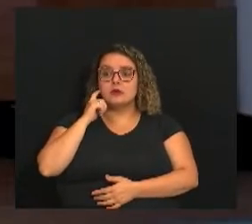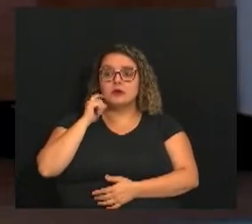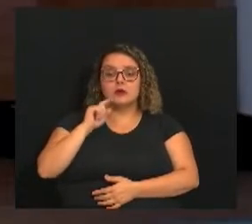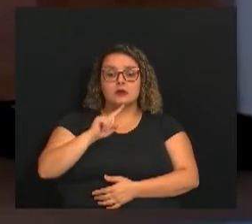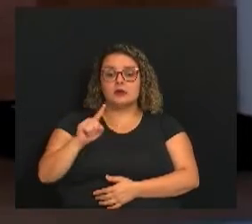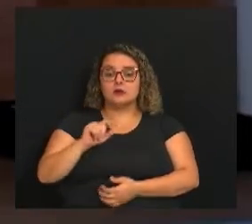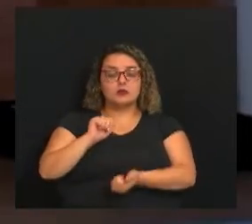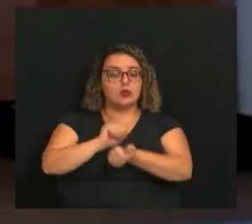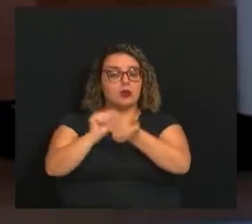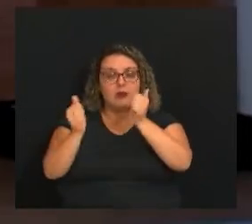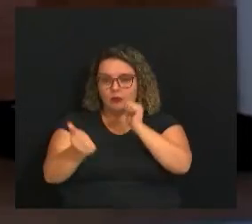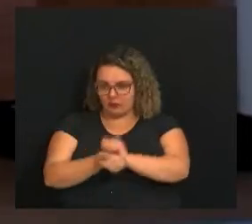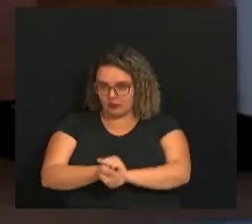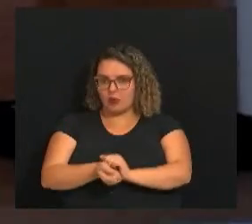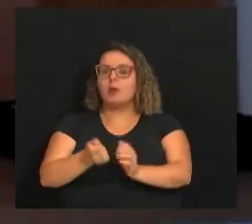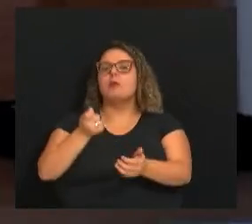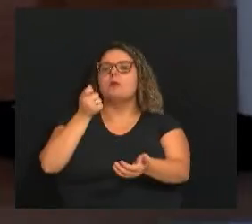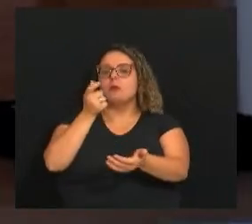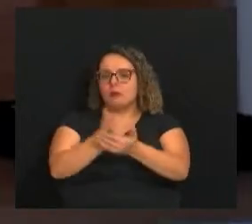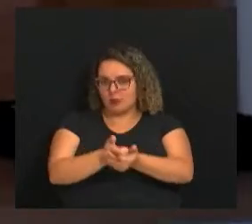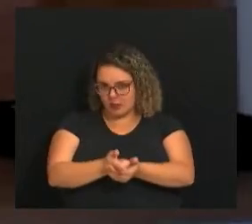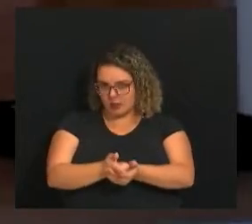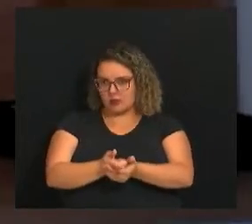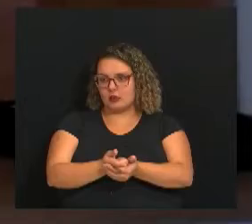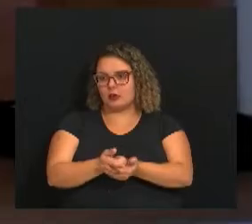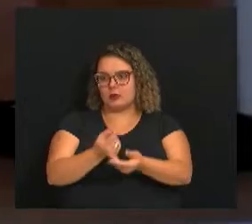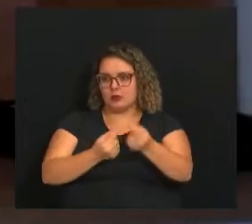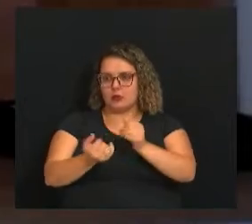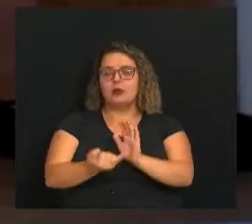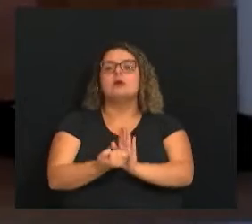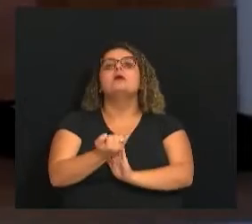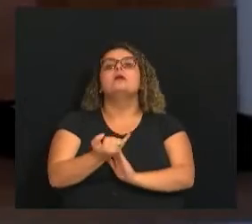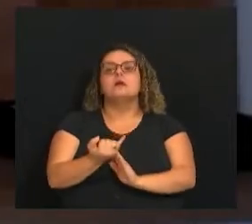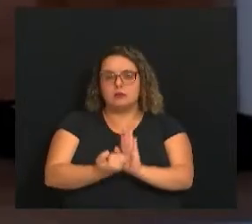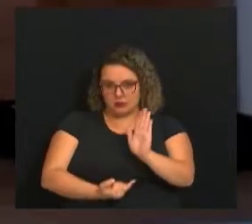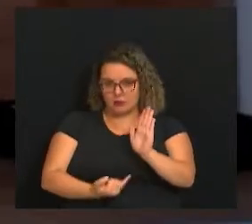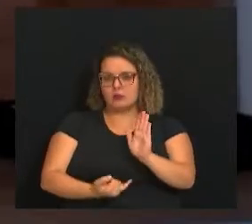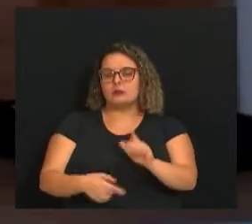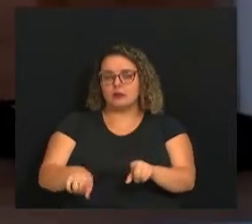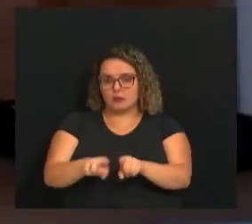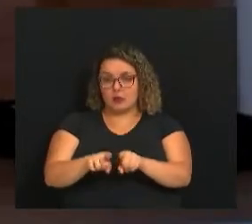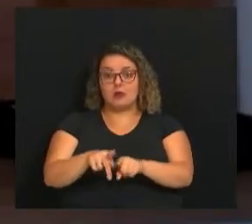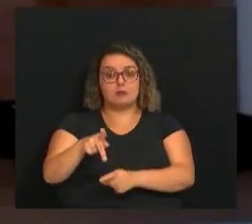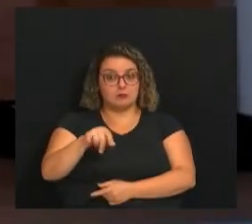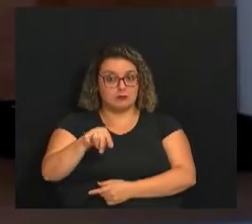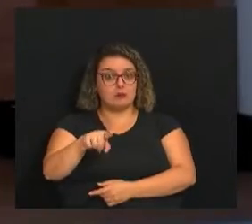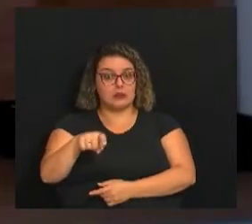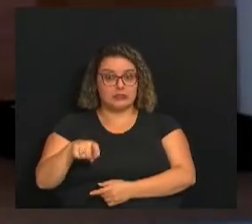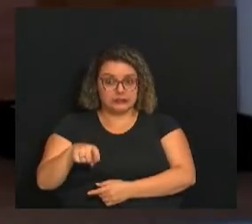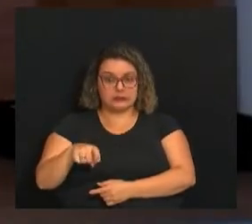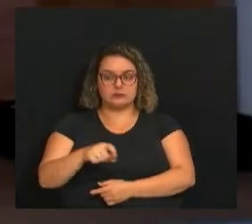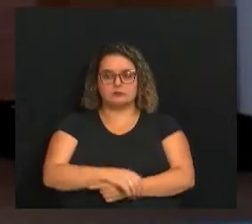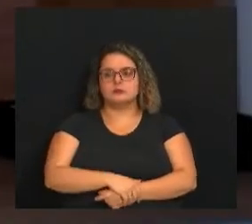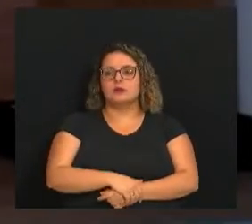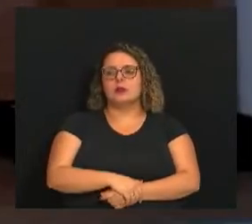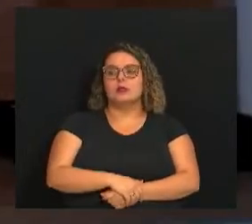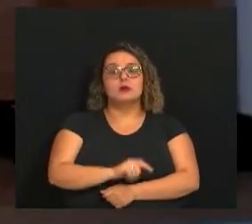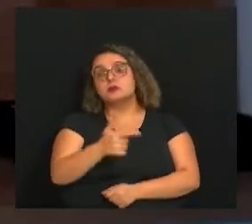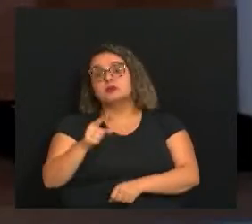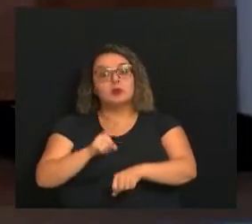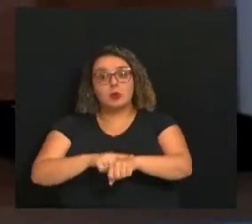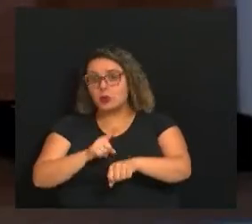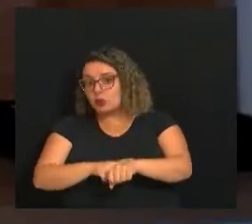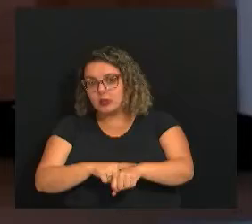como o pagamento do imposto vai poder ser por via Pix, o que acredito que ajuda, porque você não tem horário para fazer,